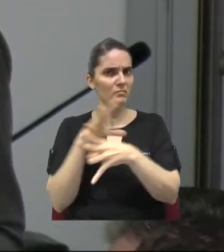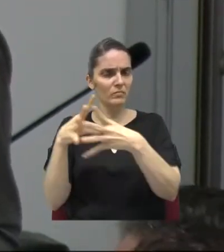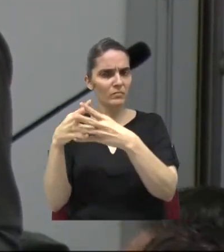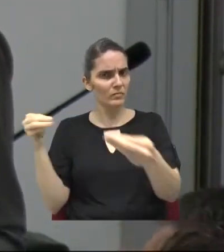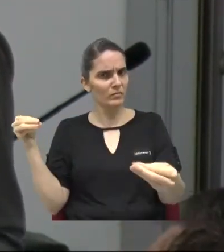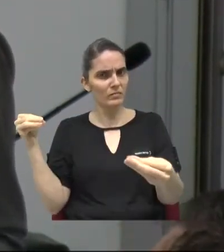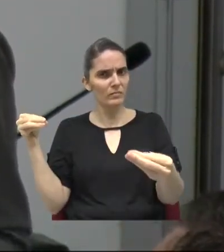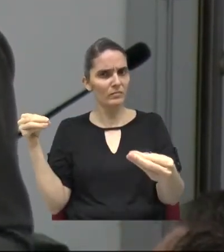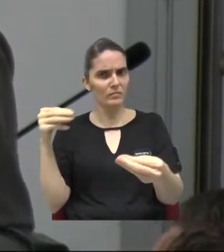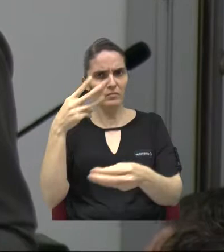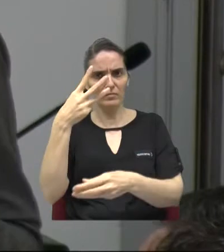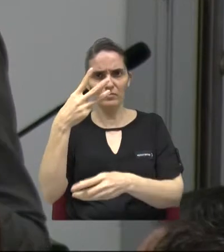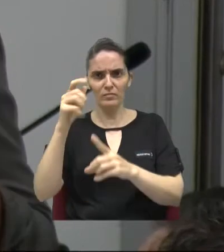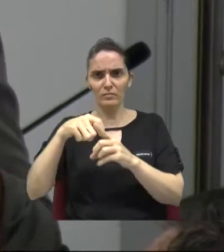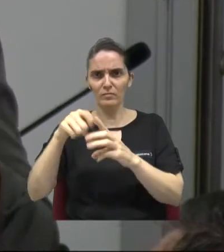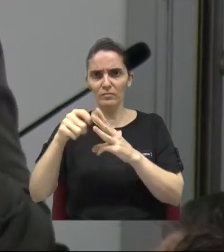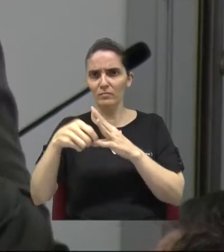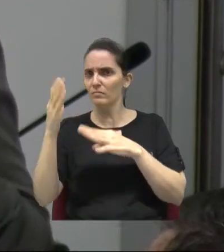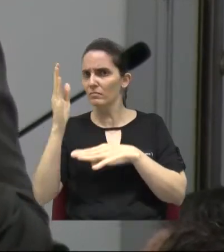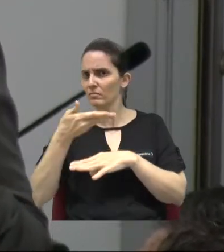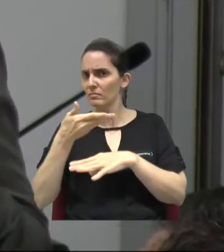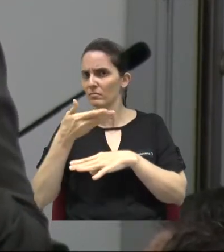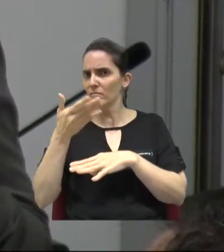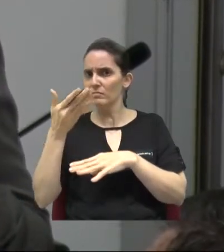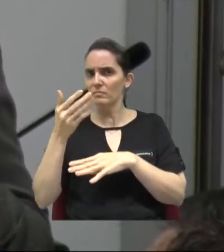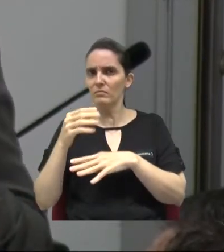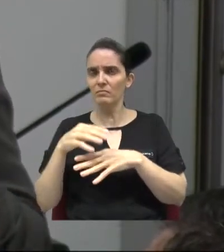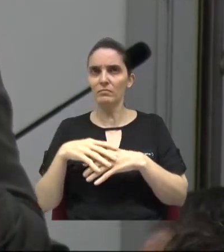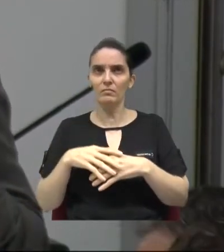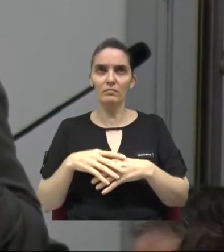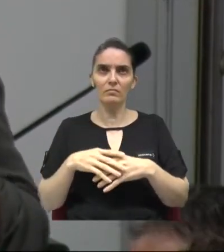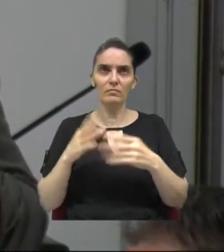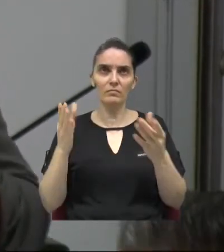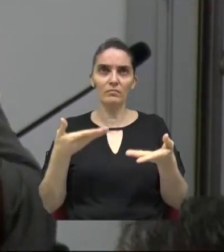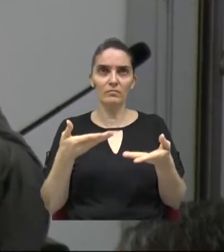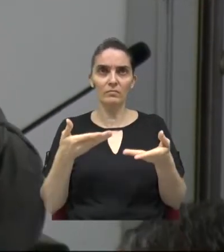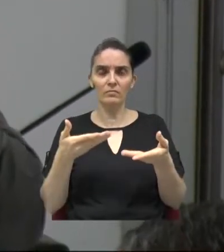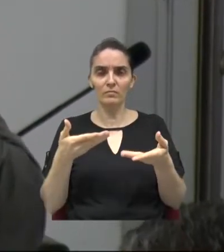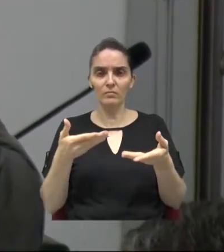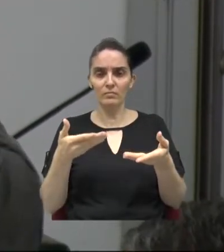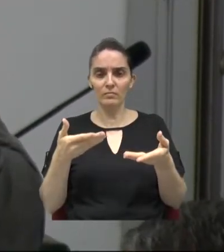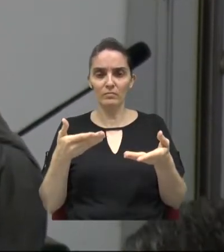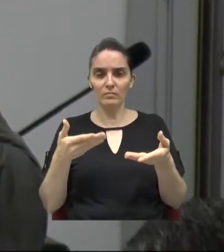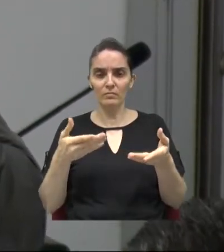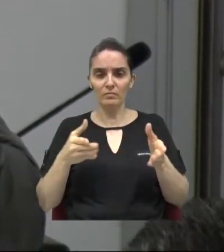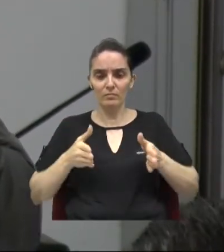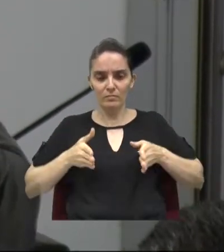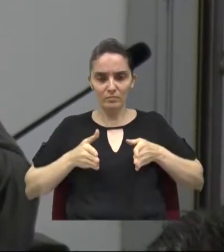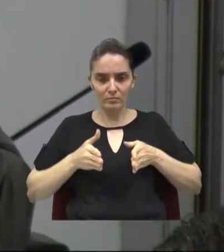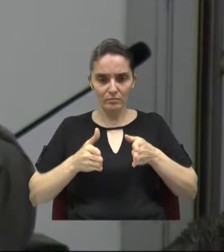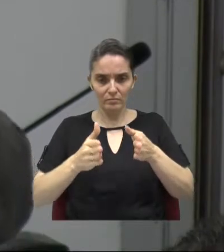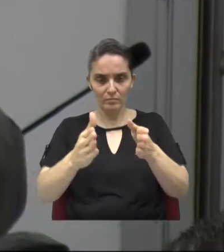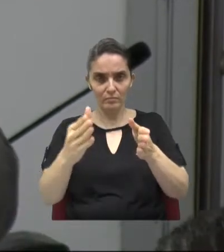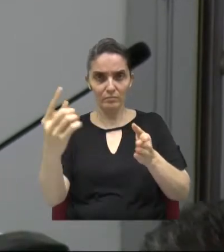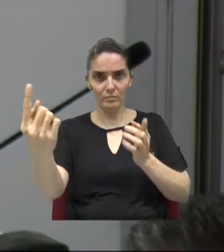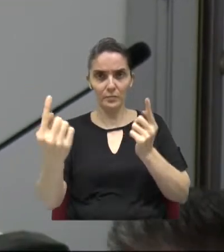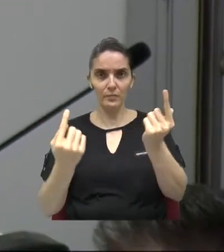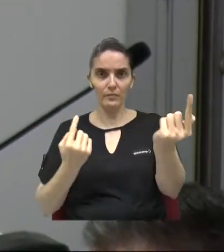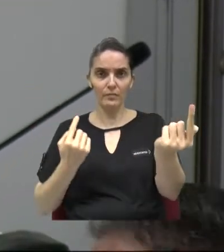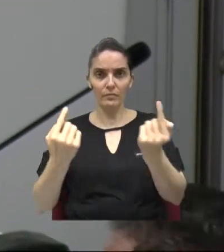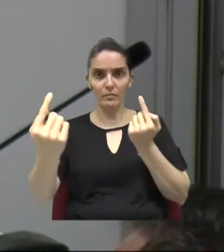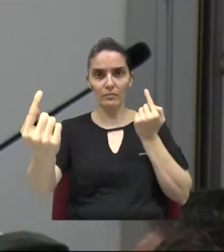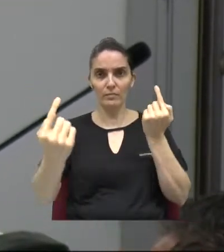tem uns 3 meses que já foi... E agora ali virou um canteiro central. Então,